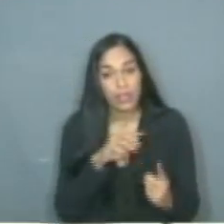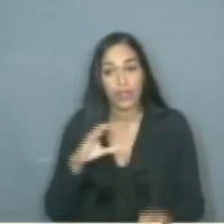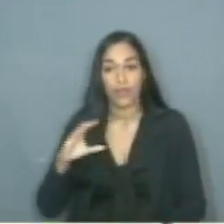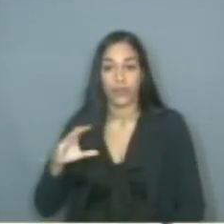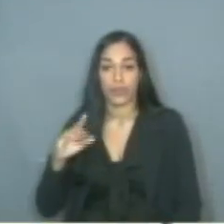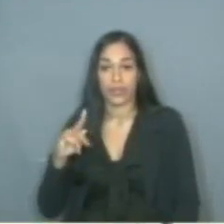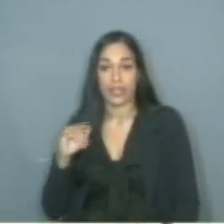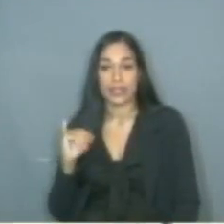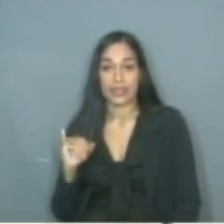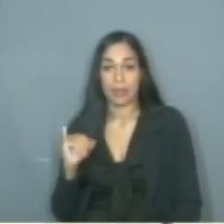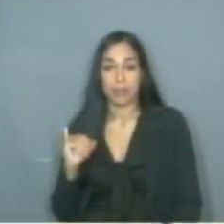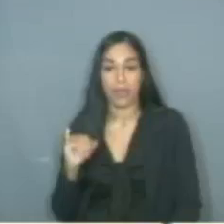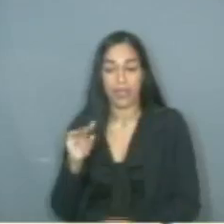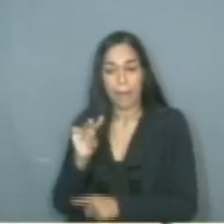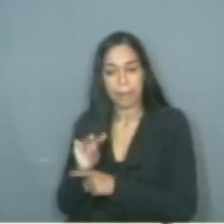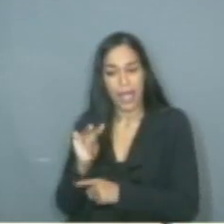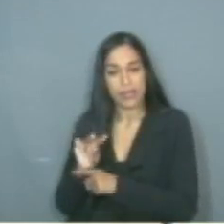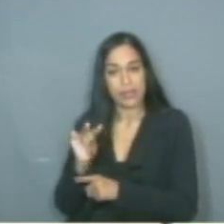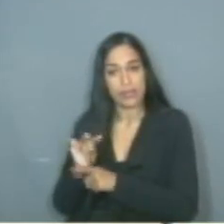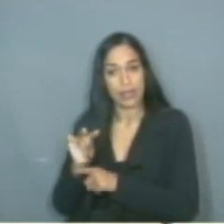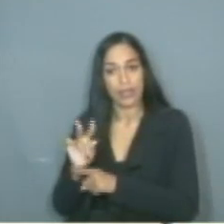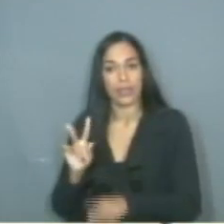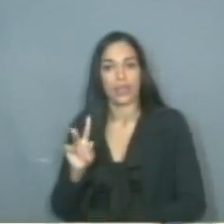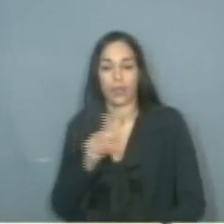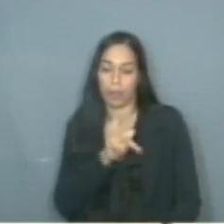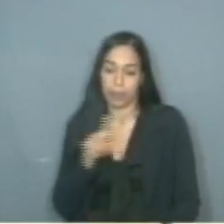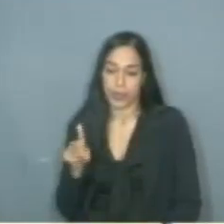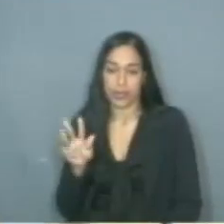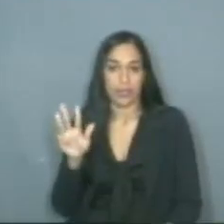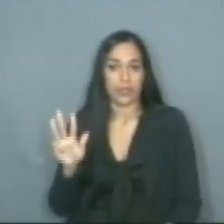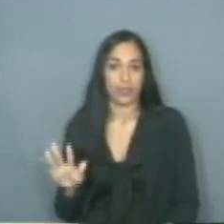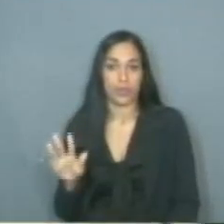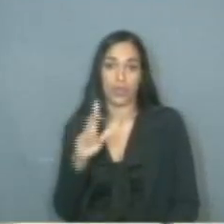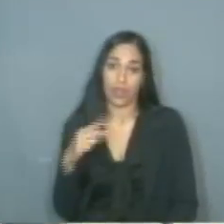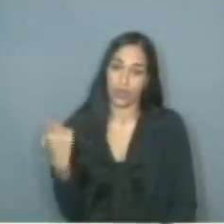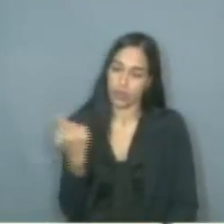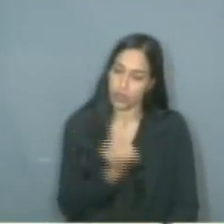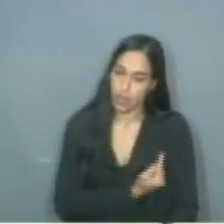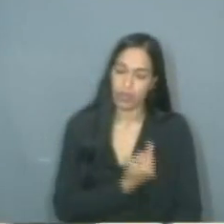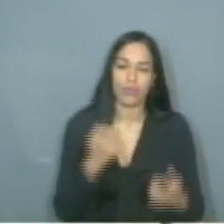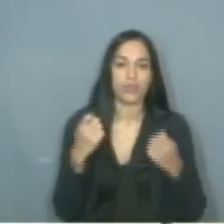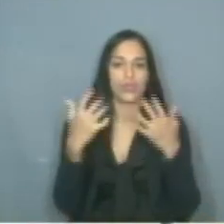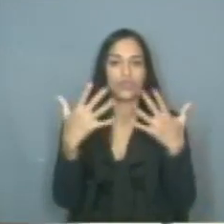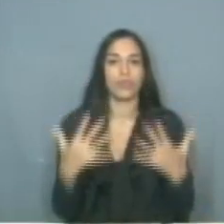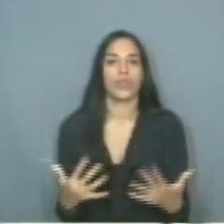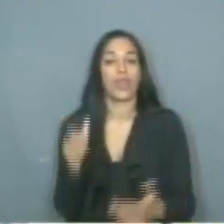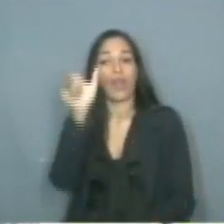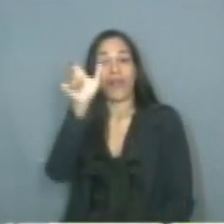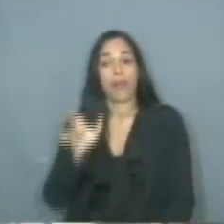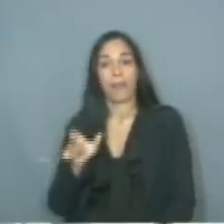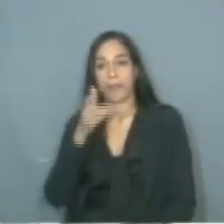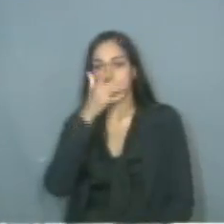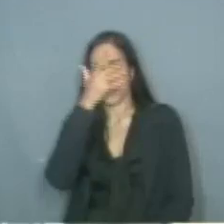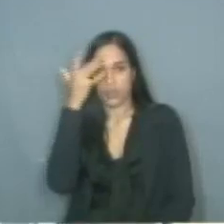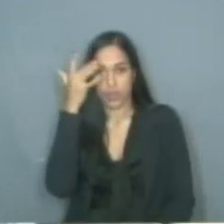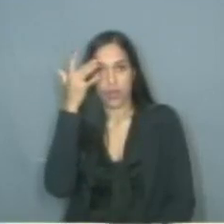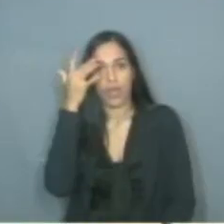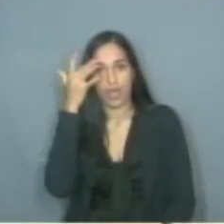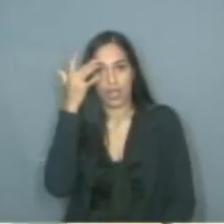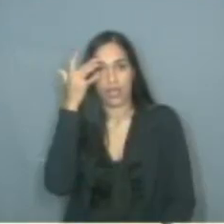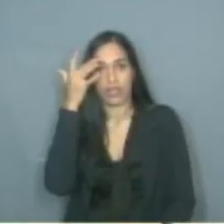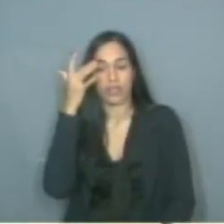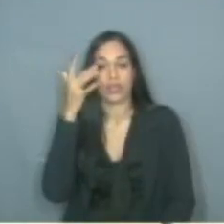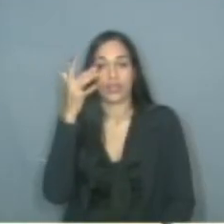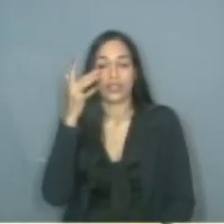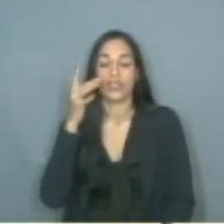CPI é perseguir o presidente Lula, mas a gente deve deixar claro que quem é a pessoa que deixou isso acontecer